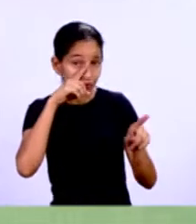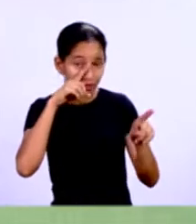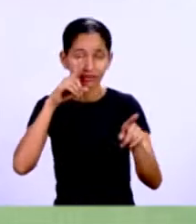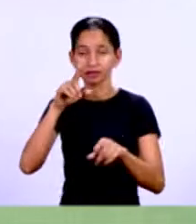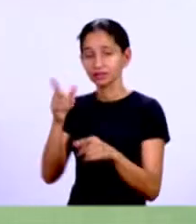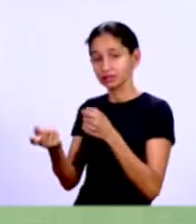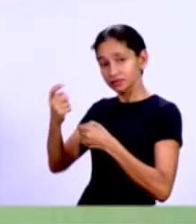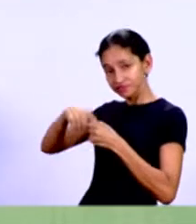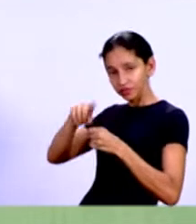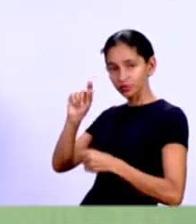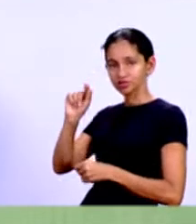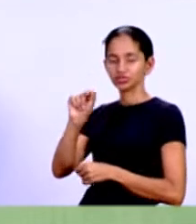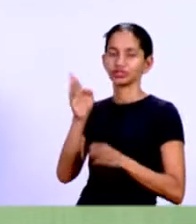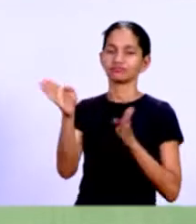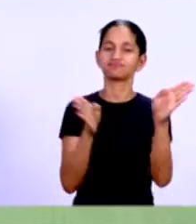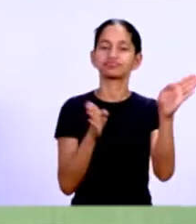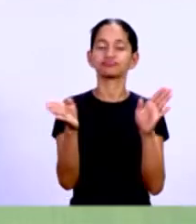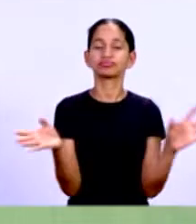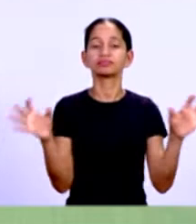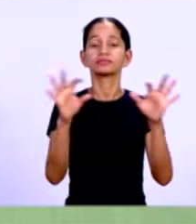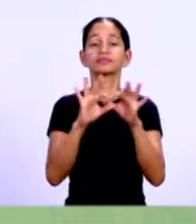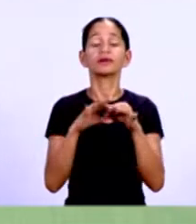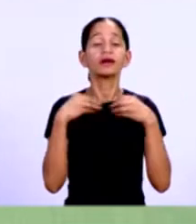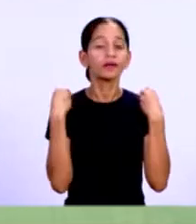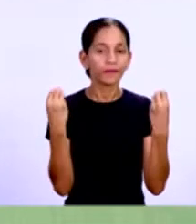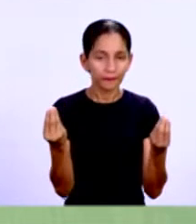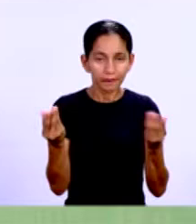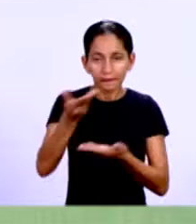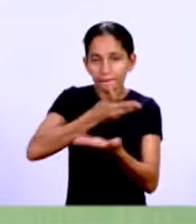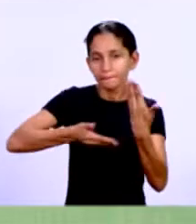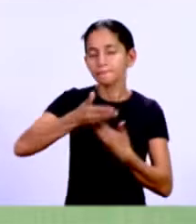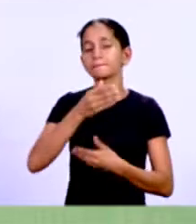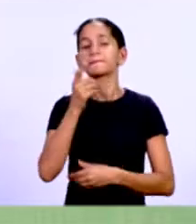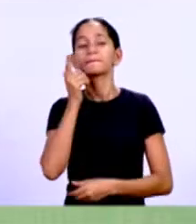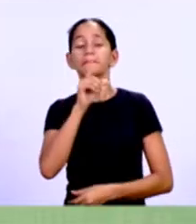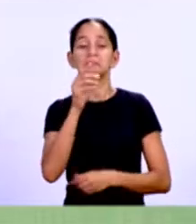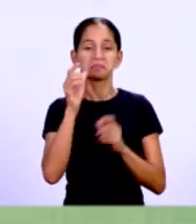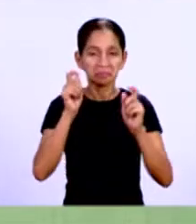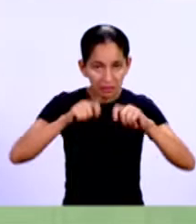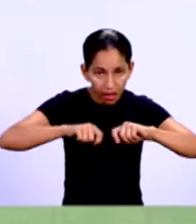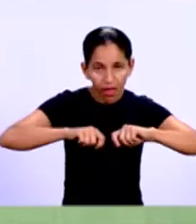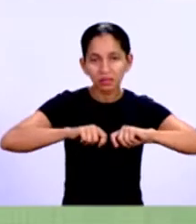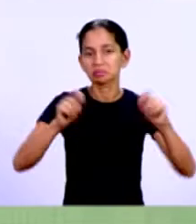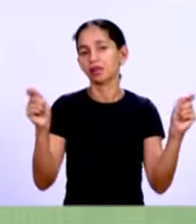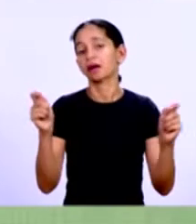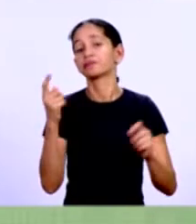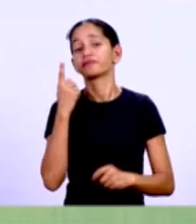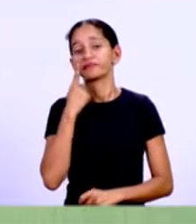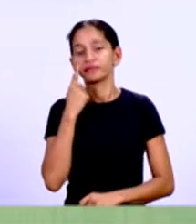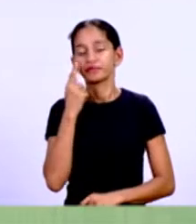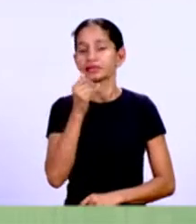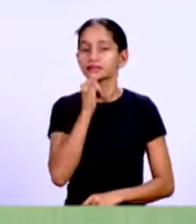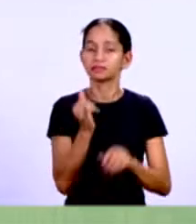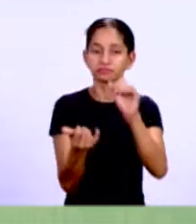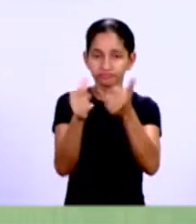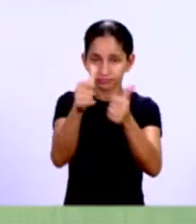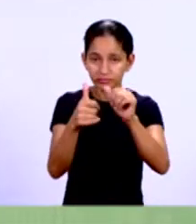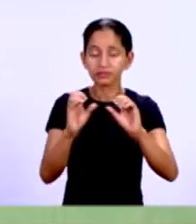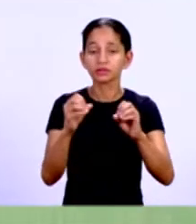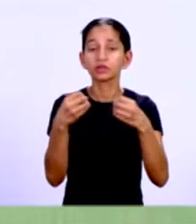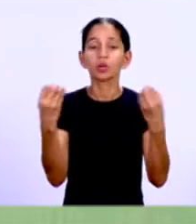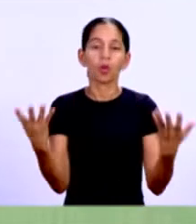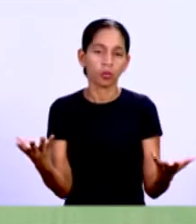e retorno. É imprescindível saber a quais riscos estamos expostos ao realizar qualquer